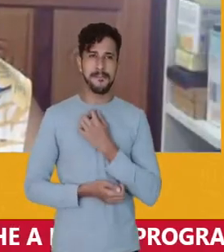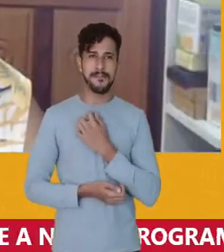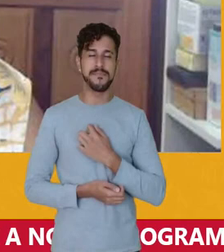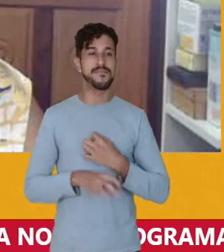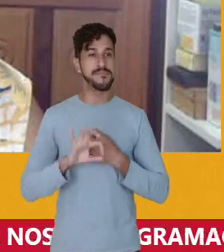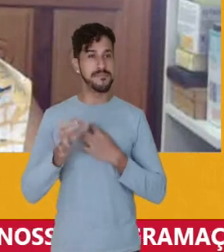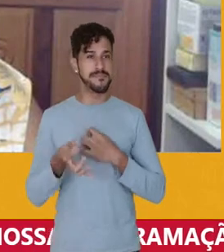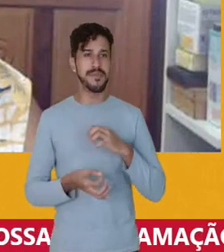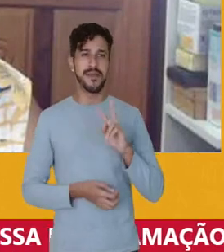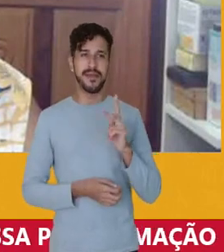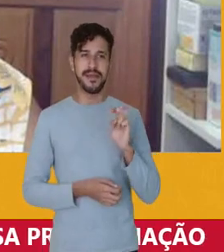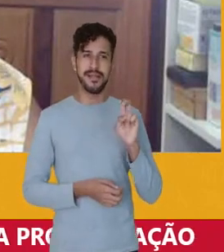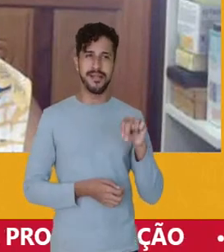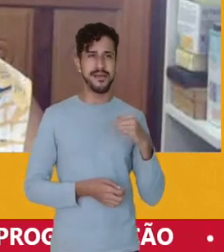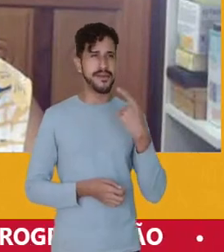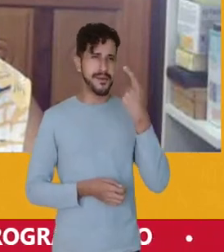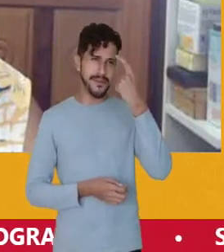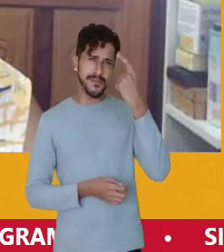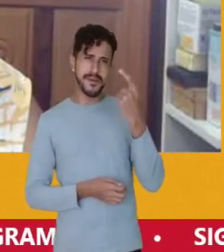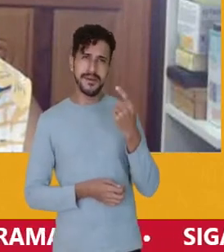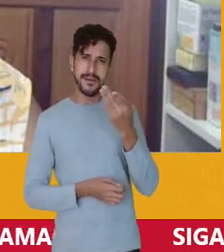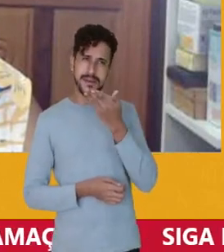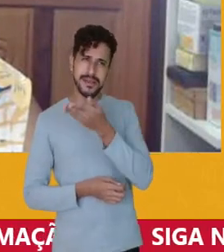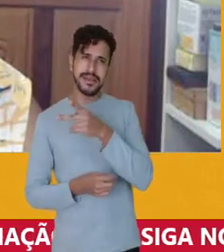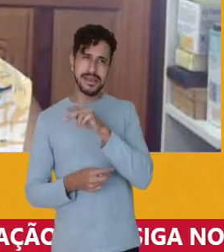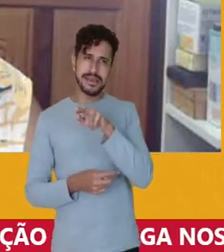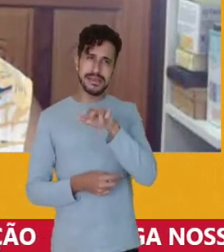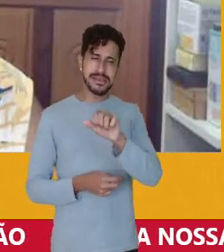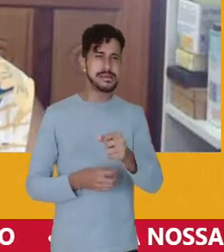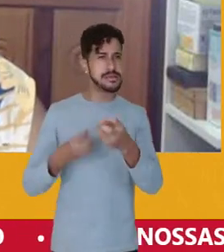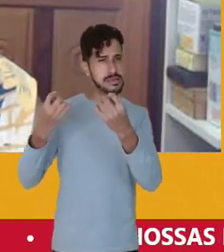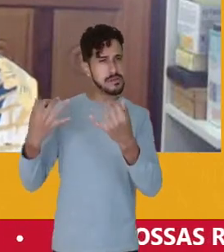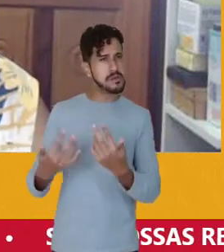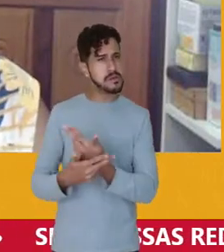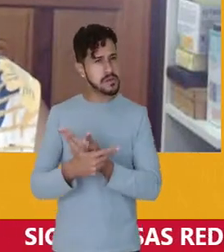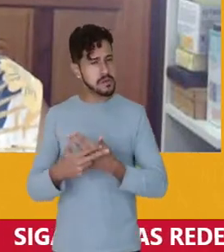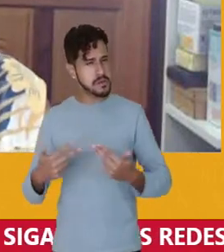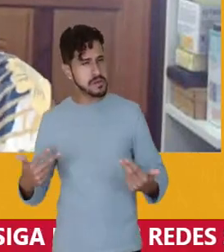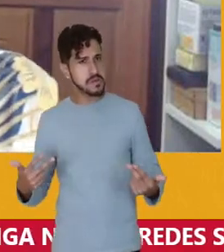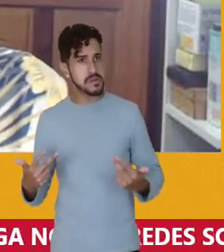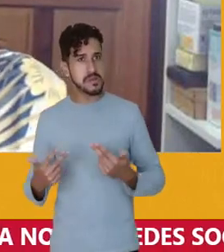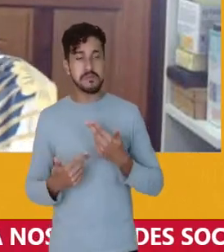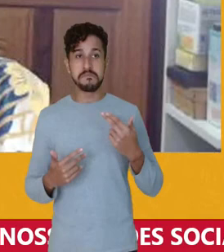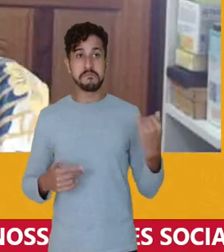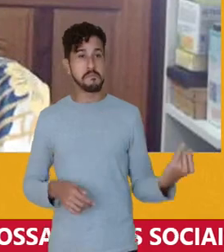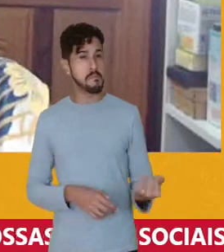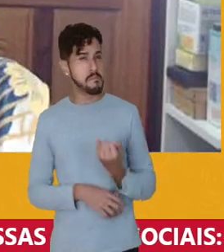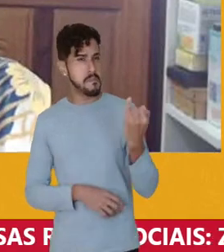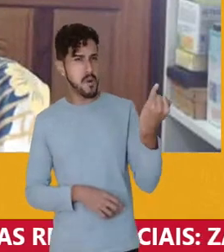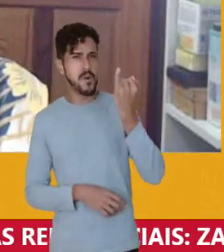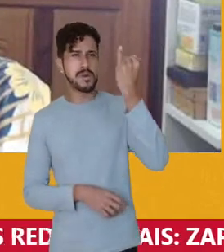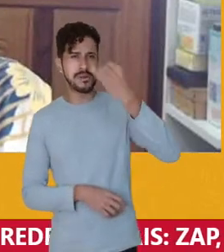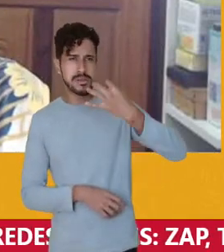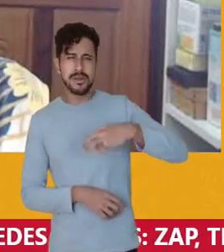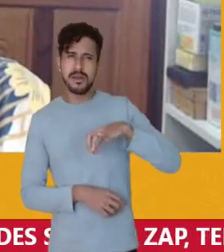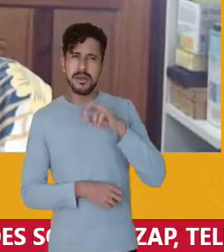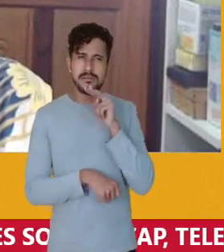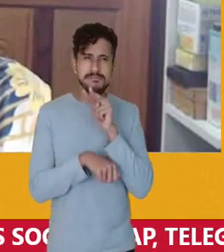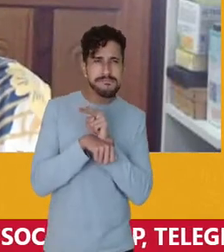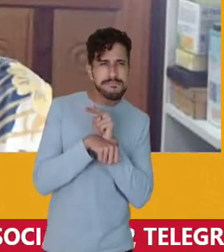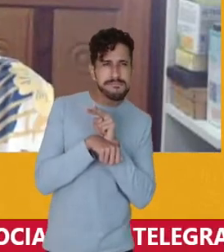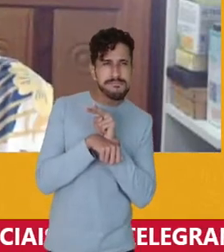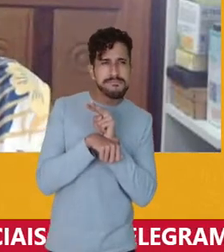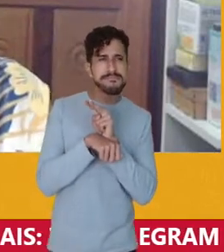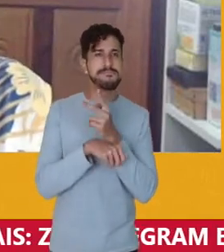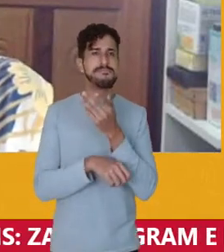Isso mesmo, Ellen. Eu acho que você, Cristina, tocam em pontos assim centrais, importantes. Eu estava vendo aqui no